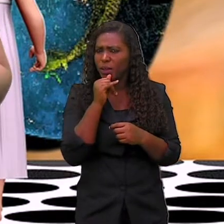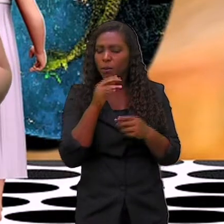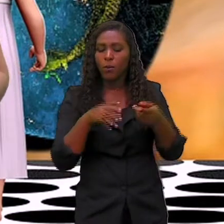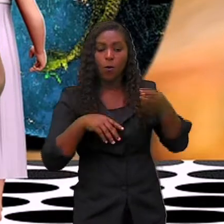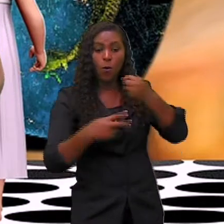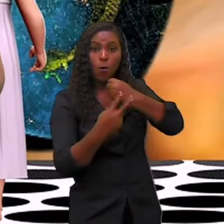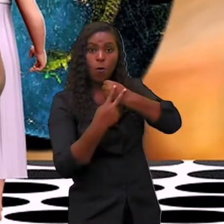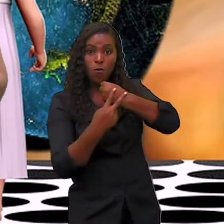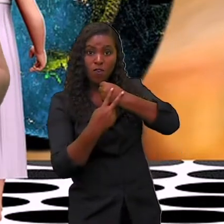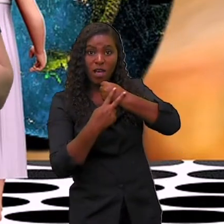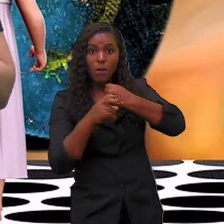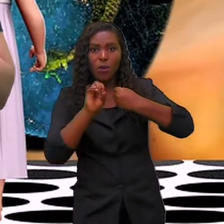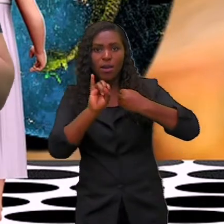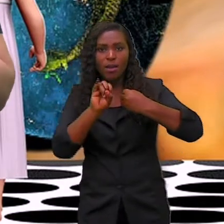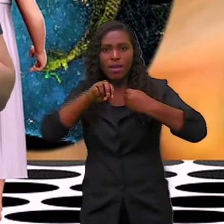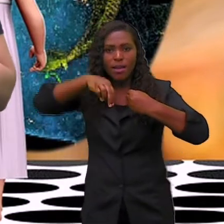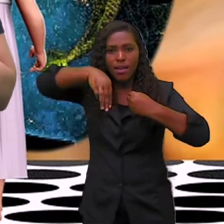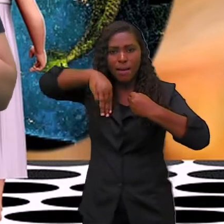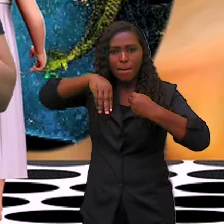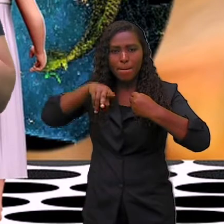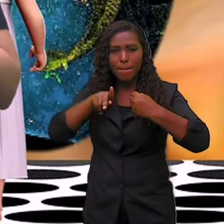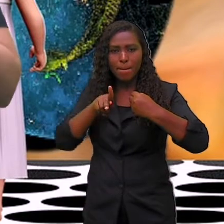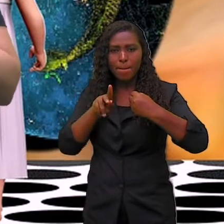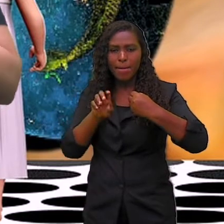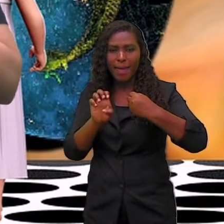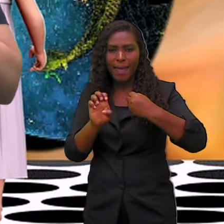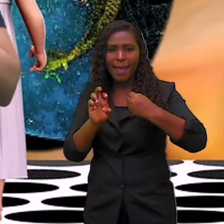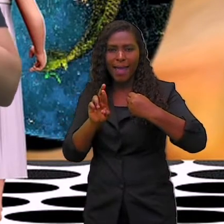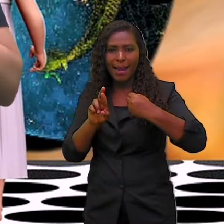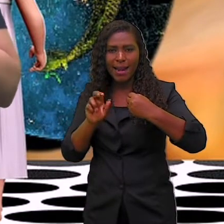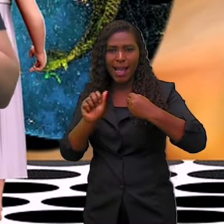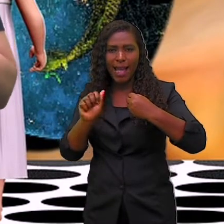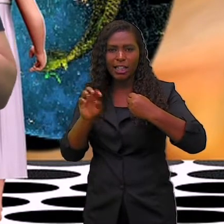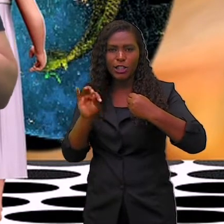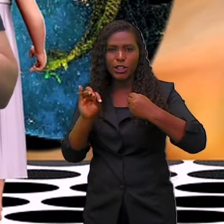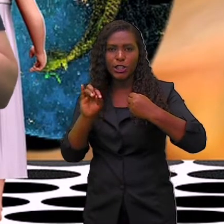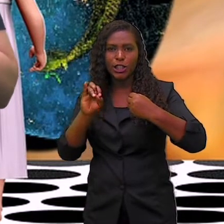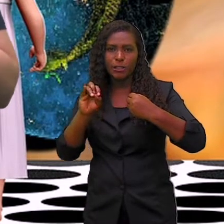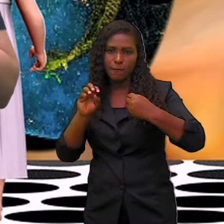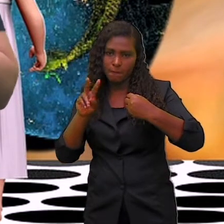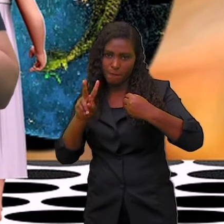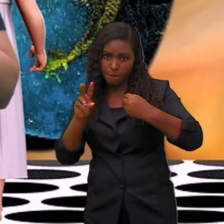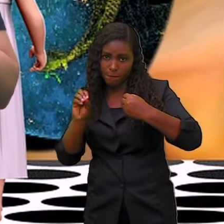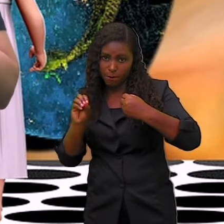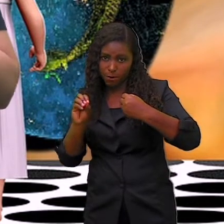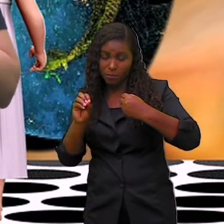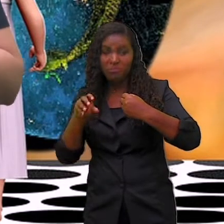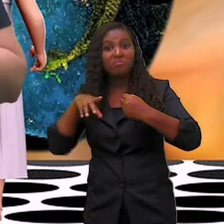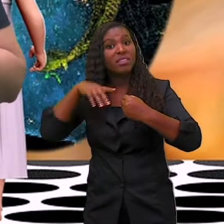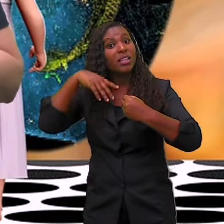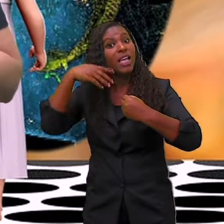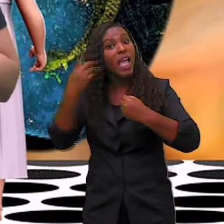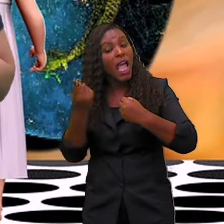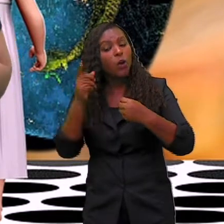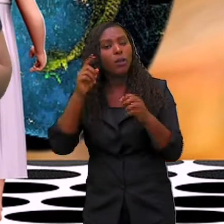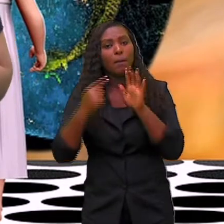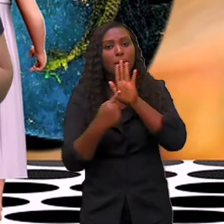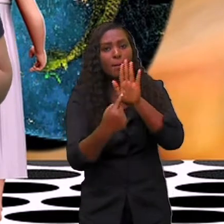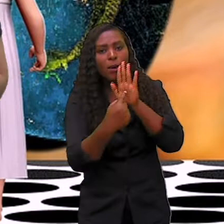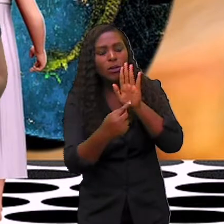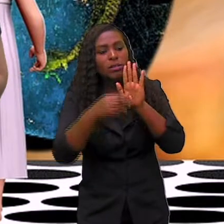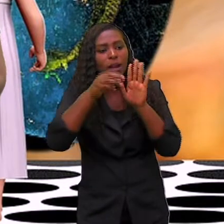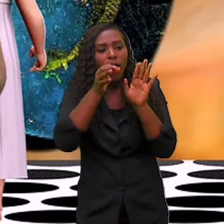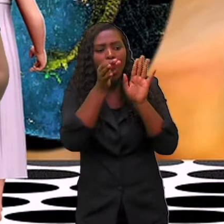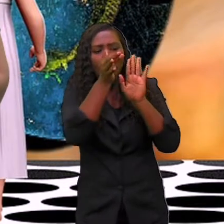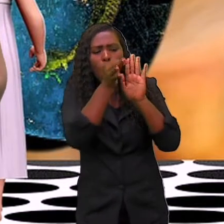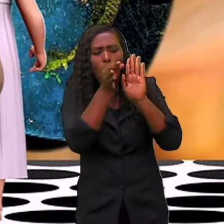Uma ordem. Estão entendendo o que são tipos textuais? Estão entendendo aí? Os tipos textuais,